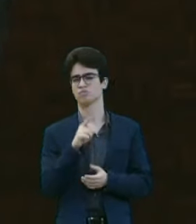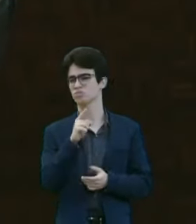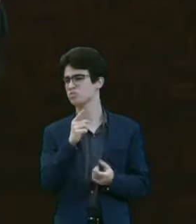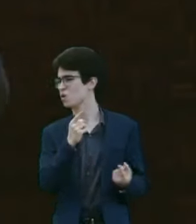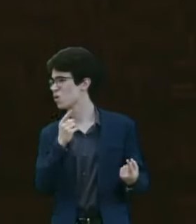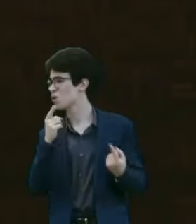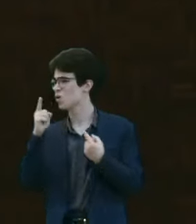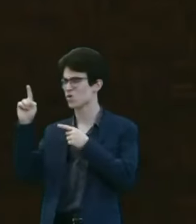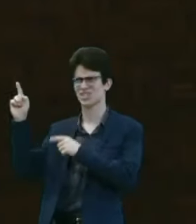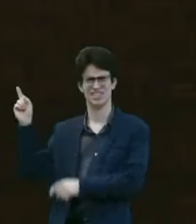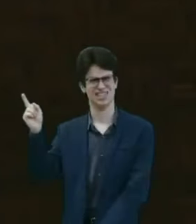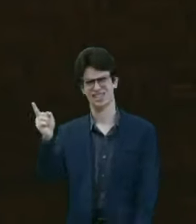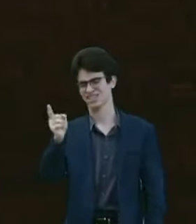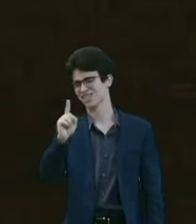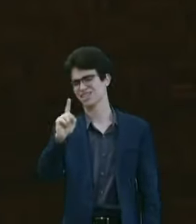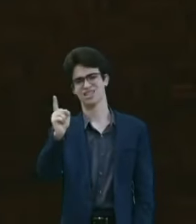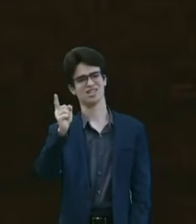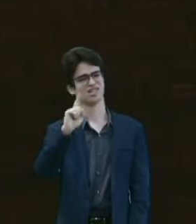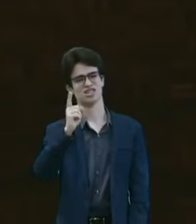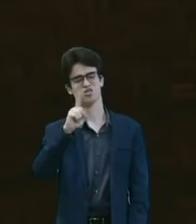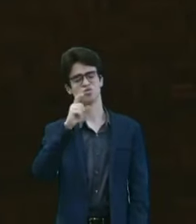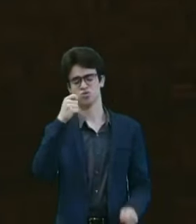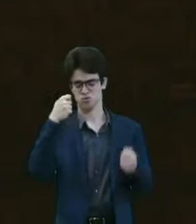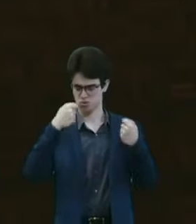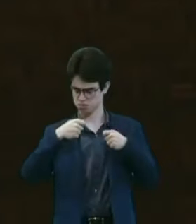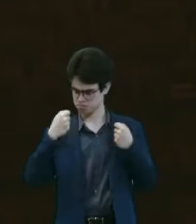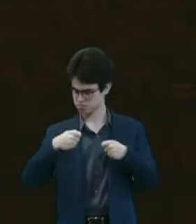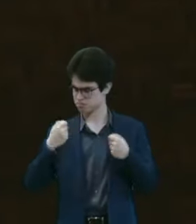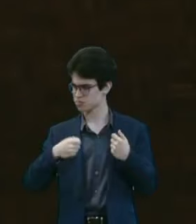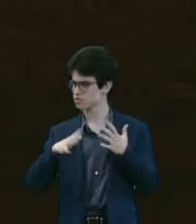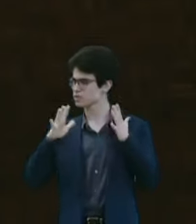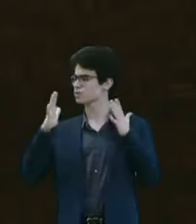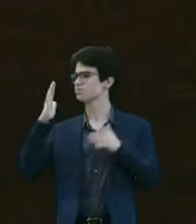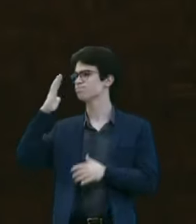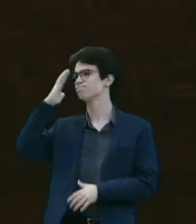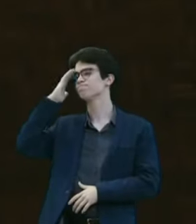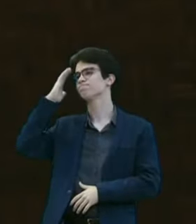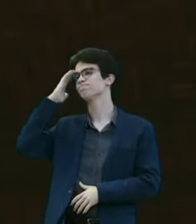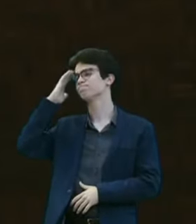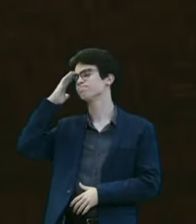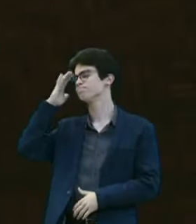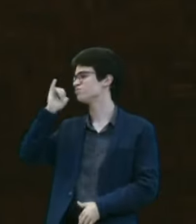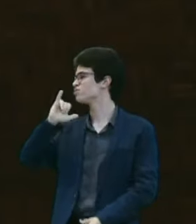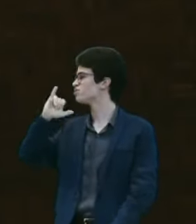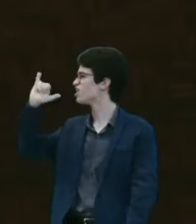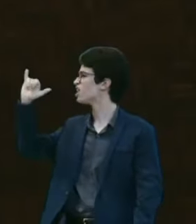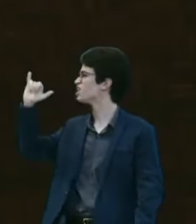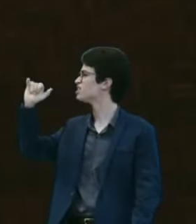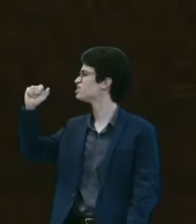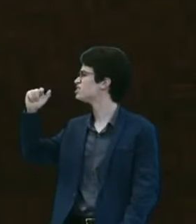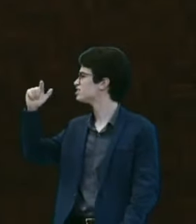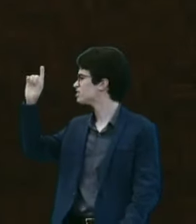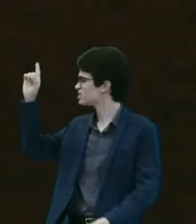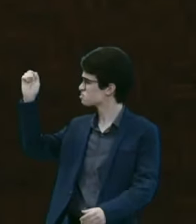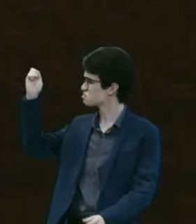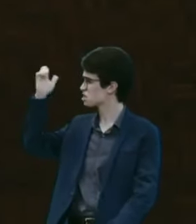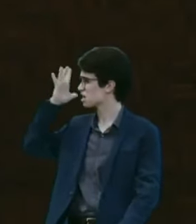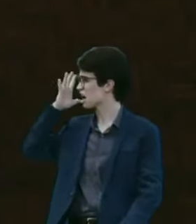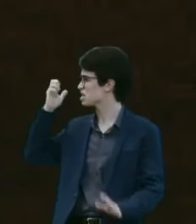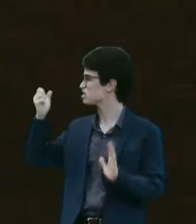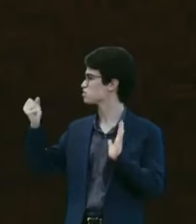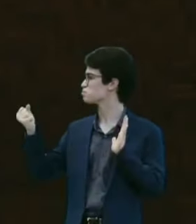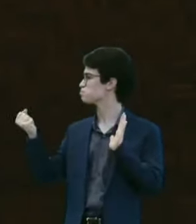com Deus. Bate no peito, fala: Senhor, eu recebi a marca da tua